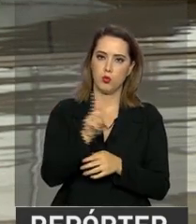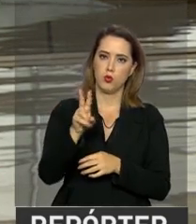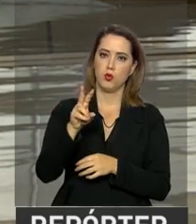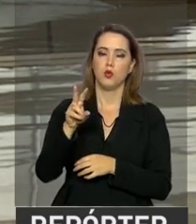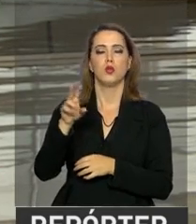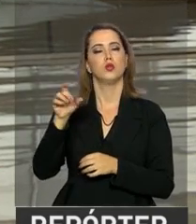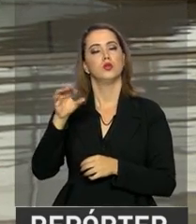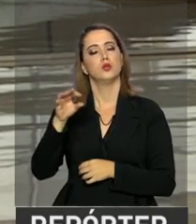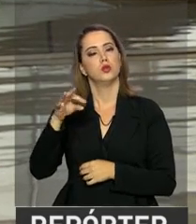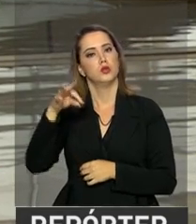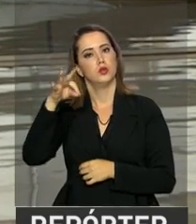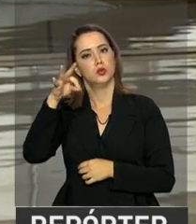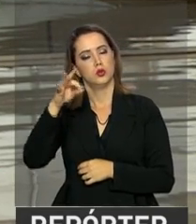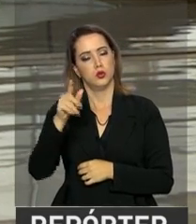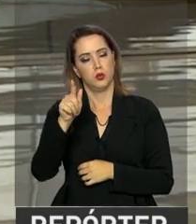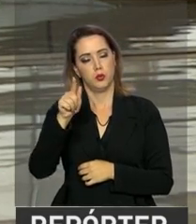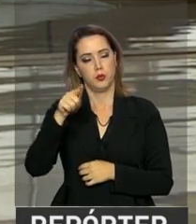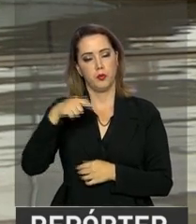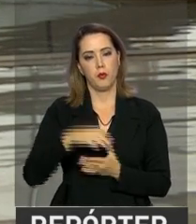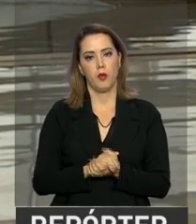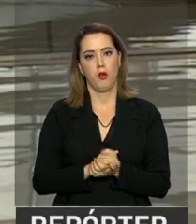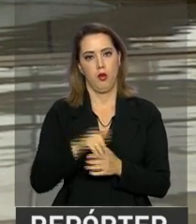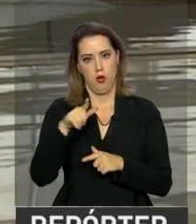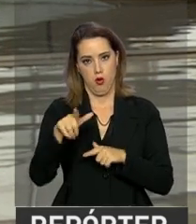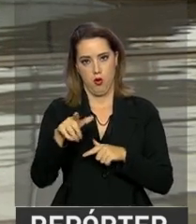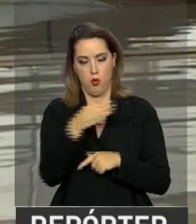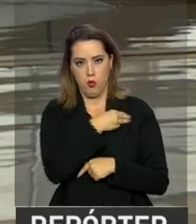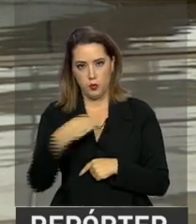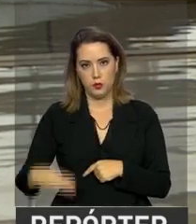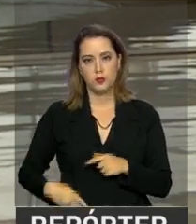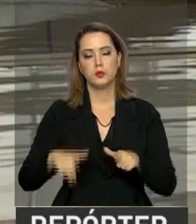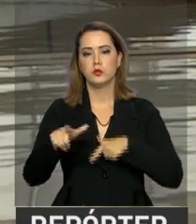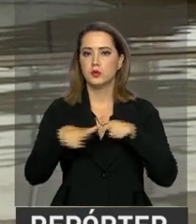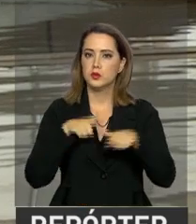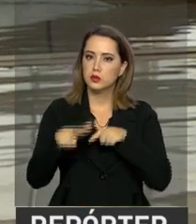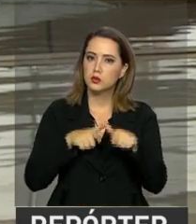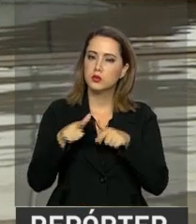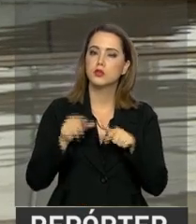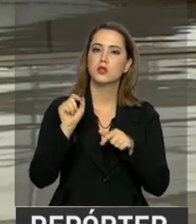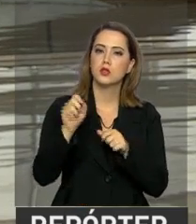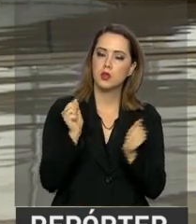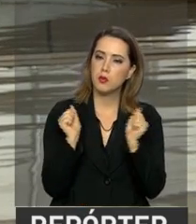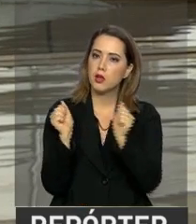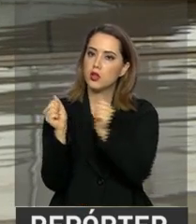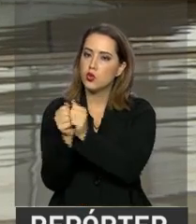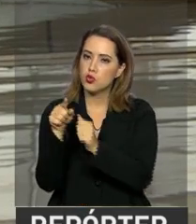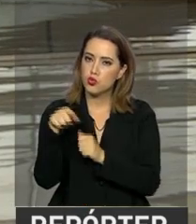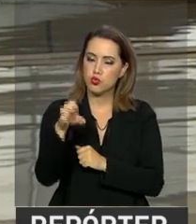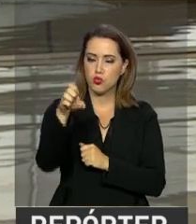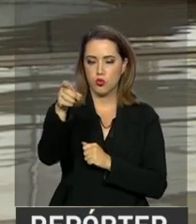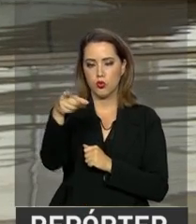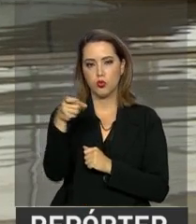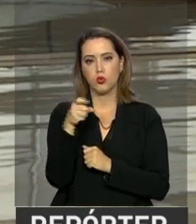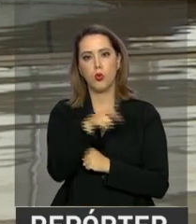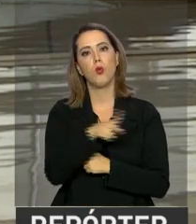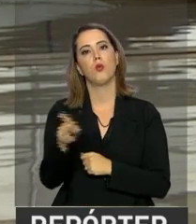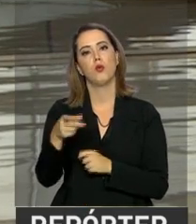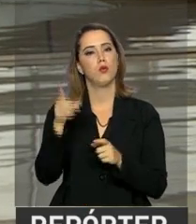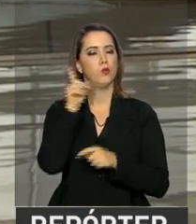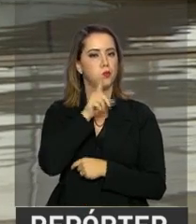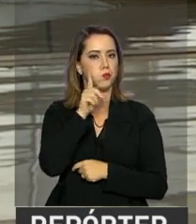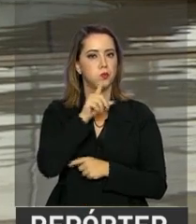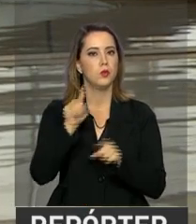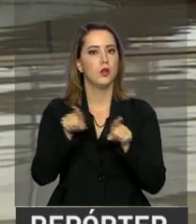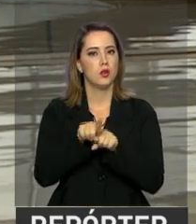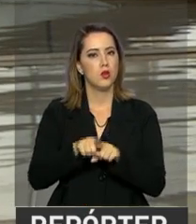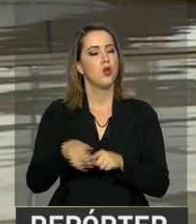Torquato Jardim trabalha em um dos grupos dessa fundação, que, entre outras atividades no mundo, promove os direitos humanos e